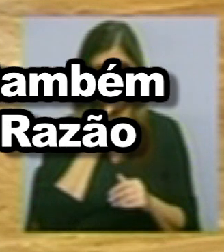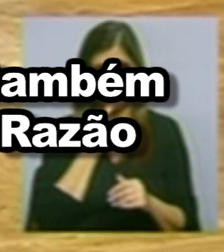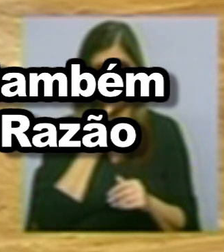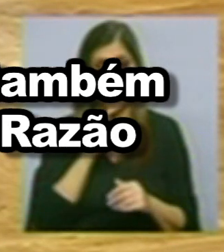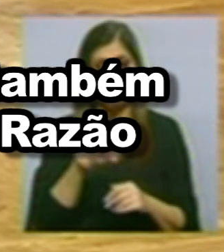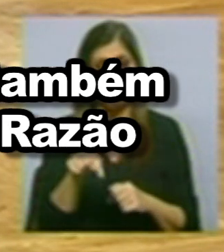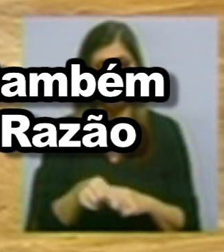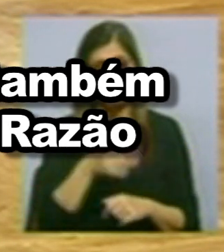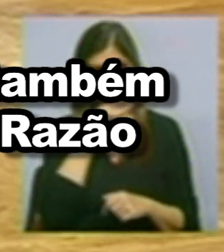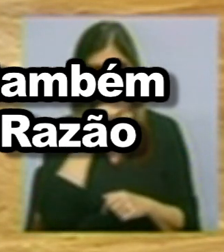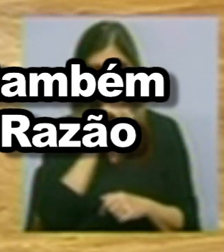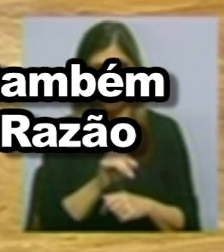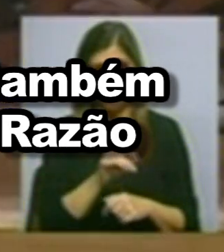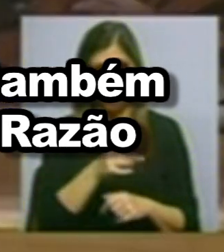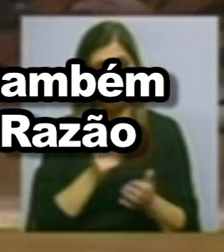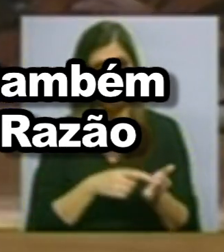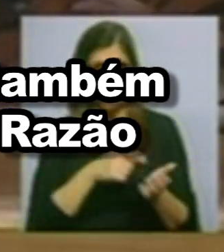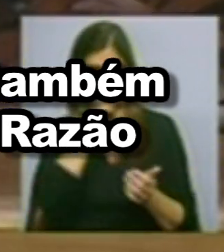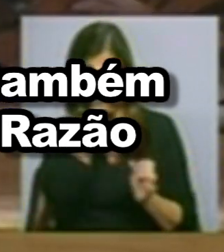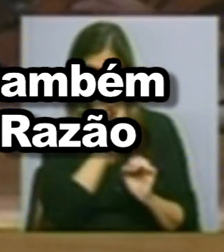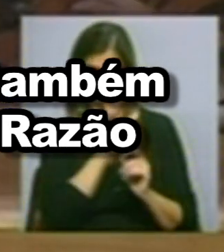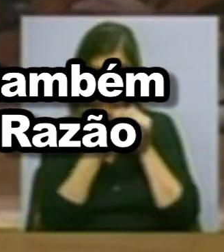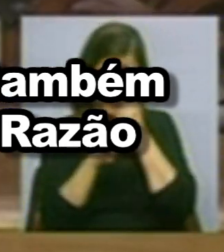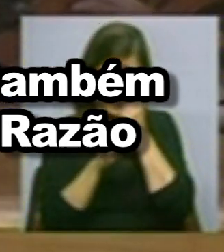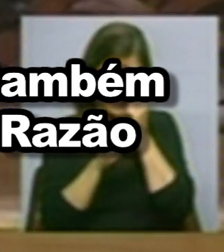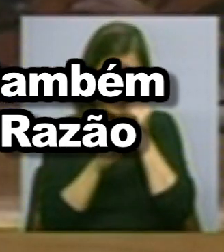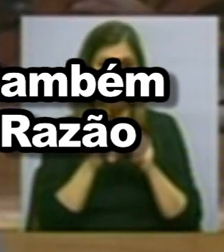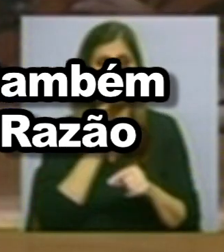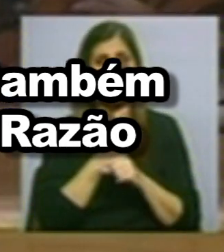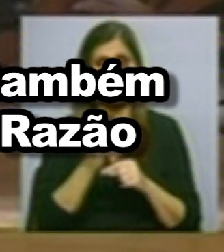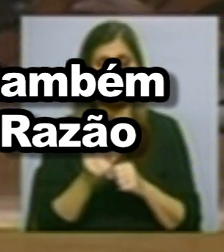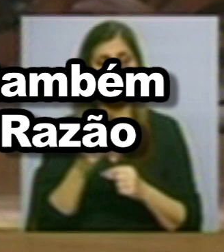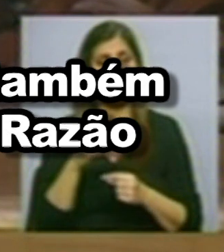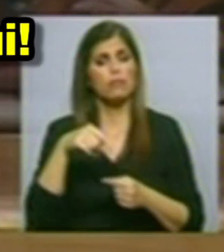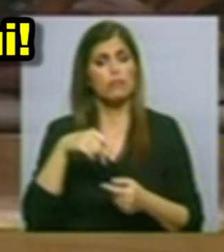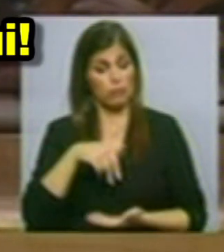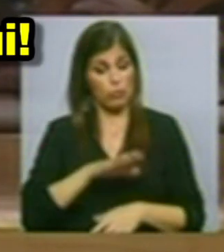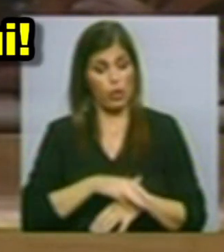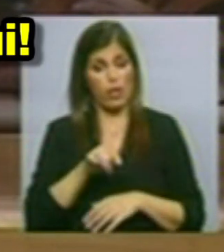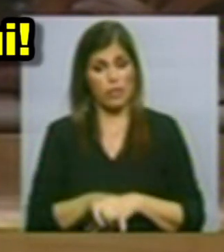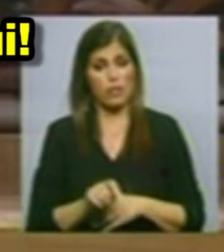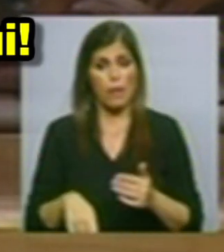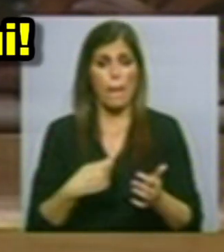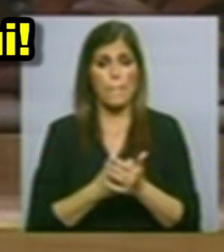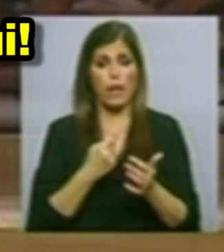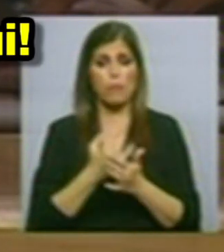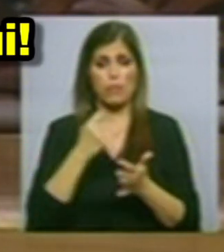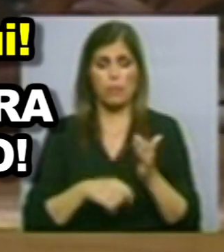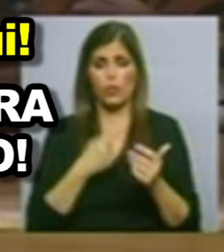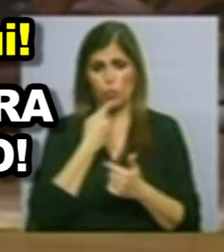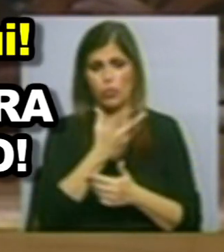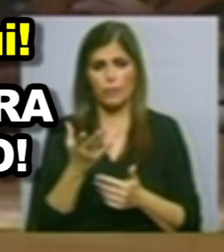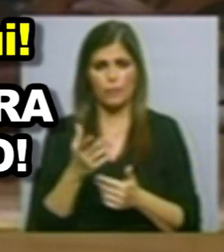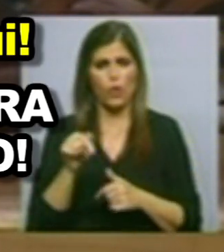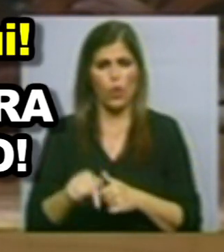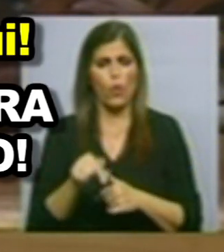também mencionados sem desrespeito por serem, na verdade, a razão e uma das razões principais de pagarmos tantos impostos.